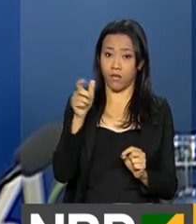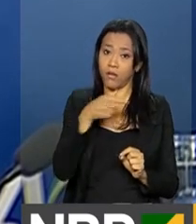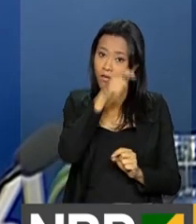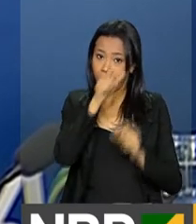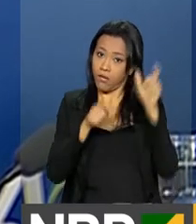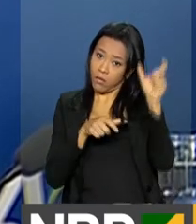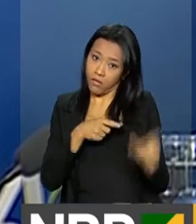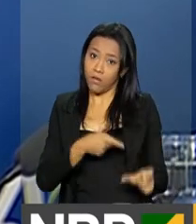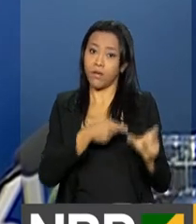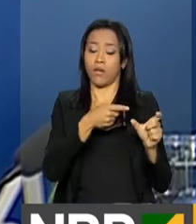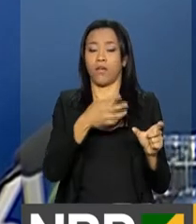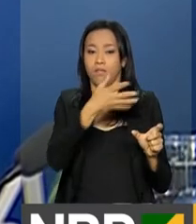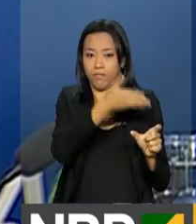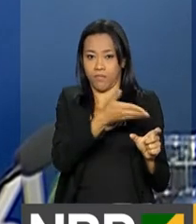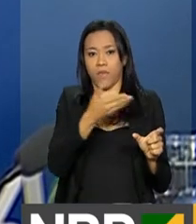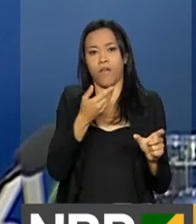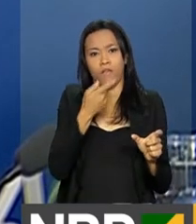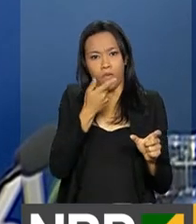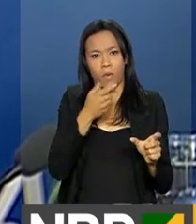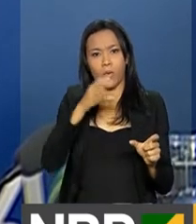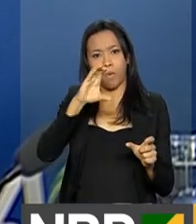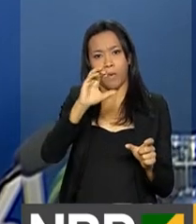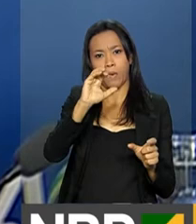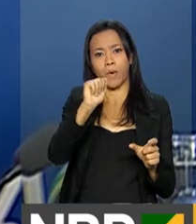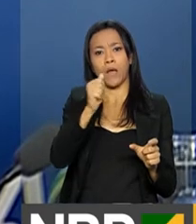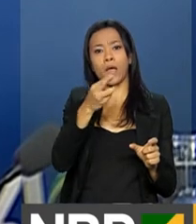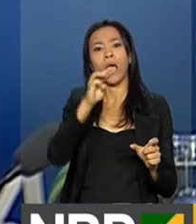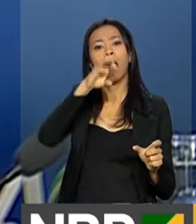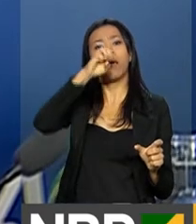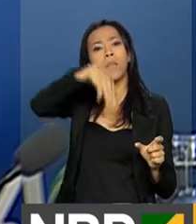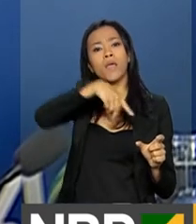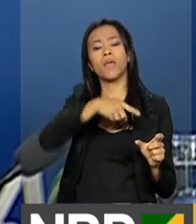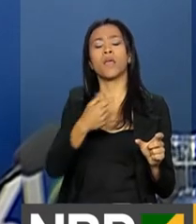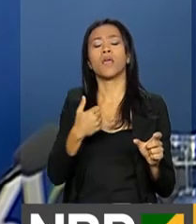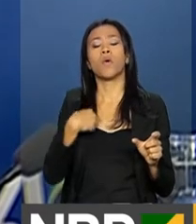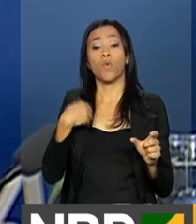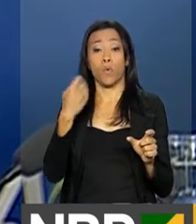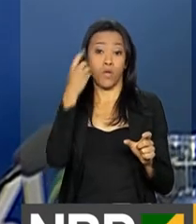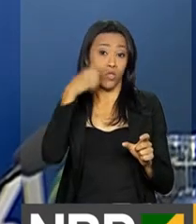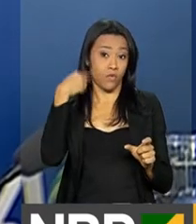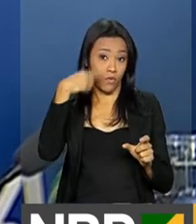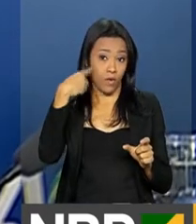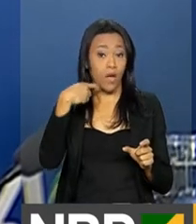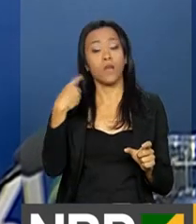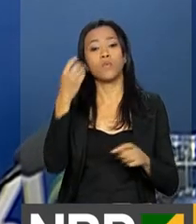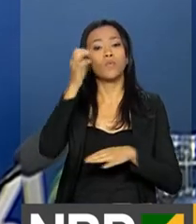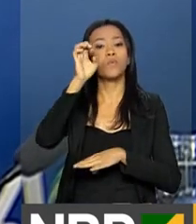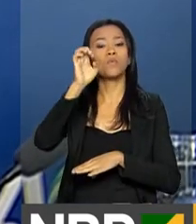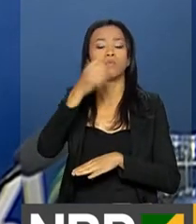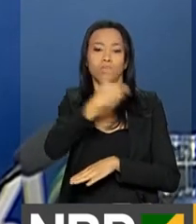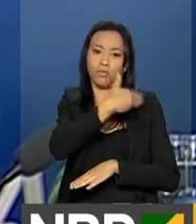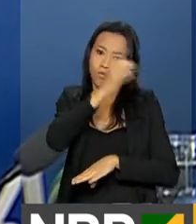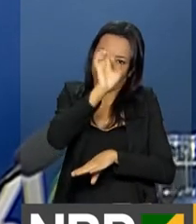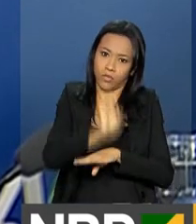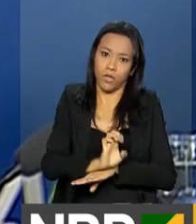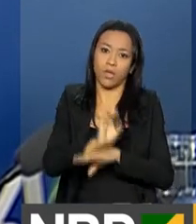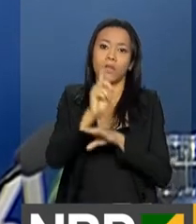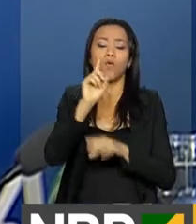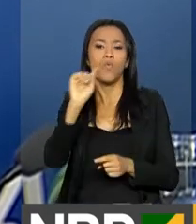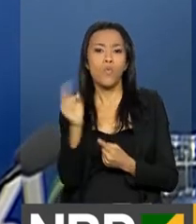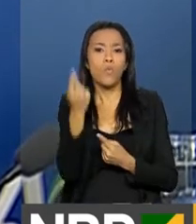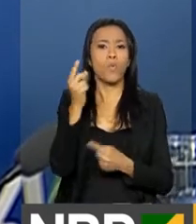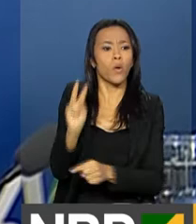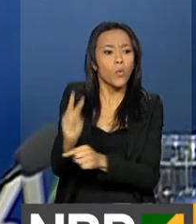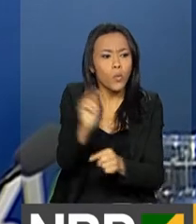Carmen Lúcia acabou de mencionar. O advogado do Estado, ele tem duas tarefas distintas. Uma, da defesa, digamos, patrimonial